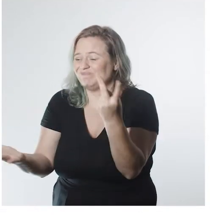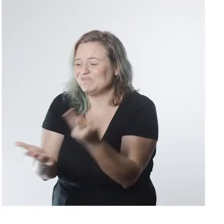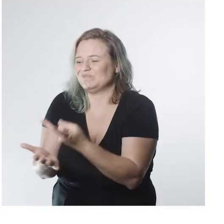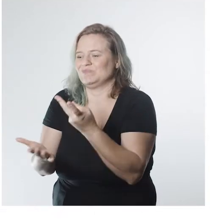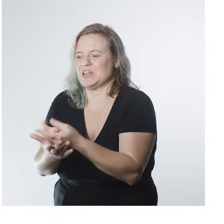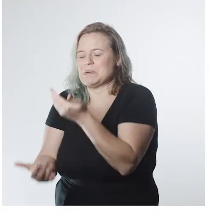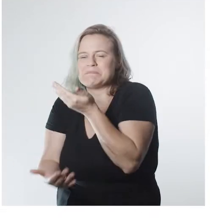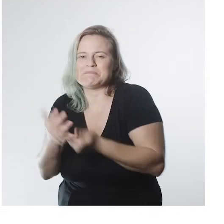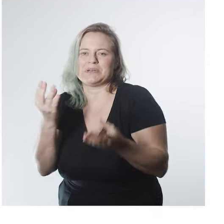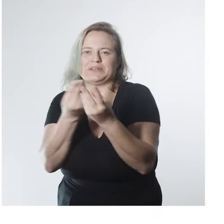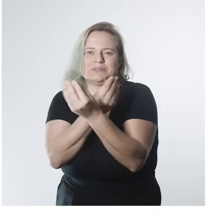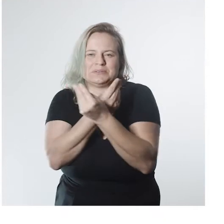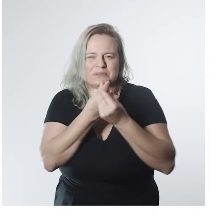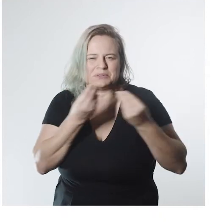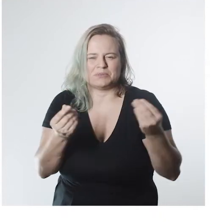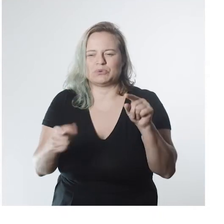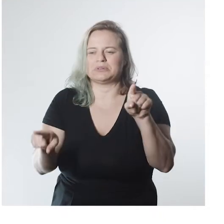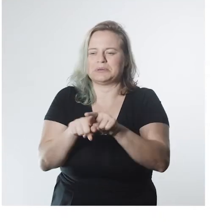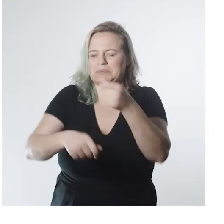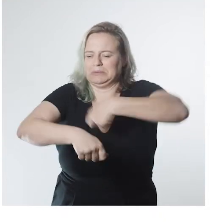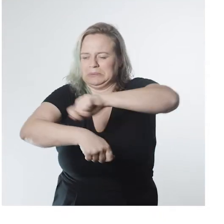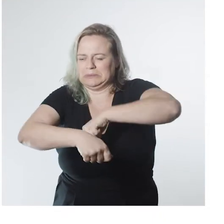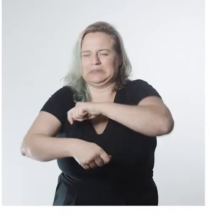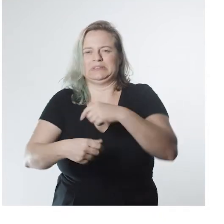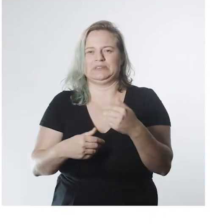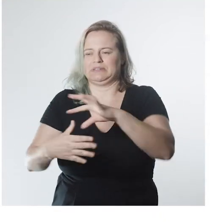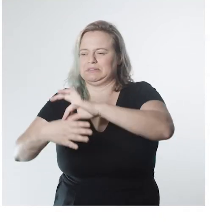ela grudando no fundinho da panela.